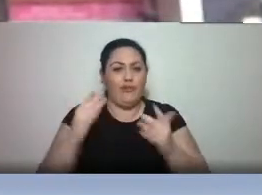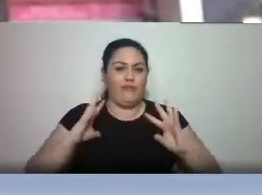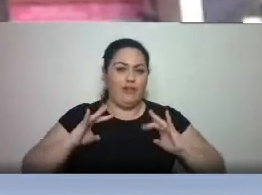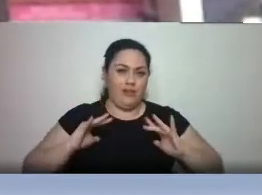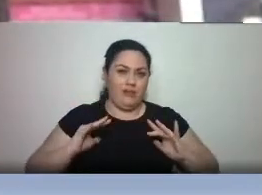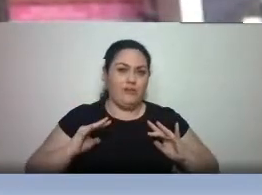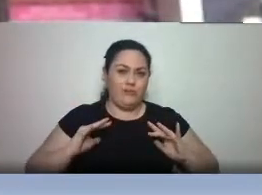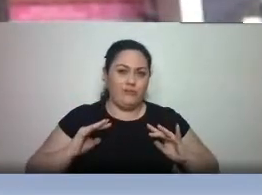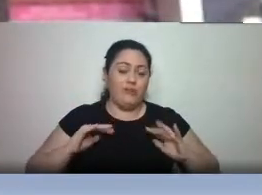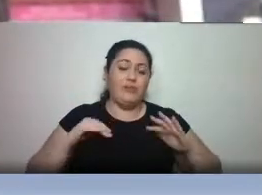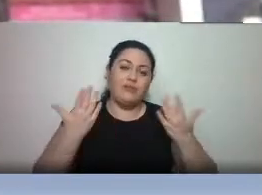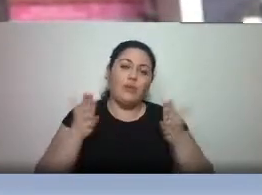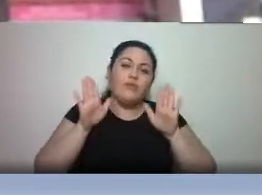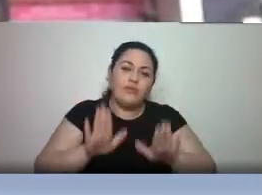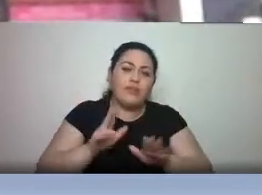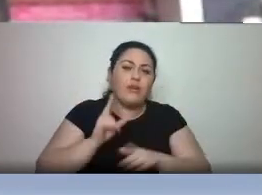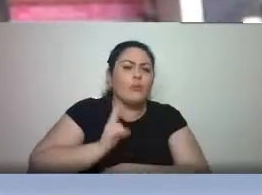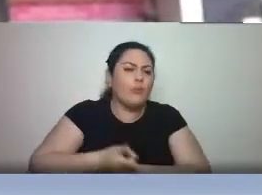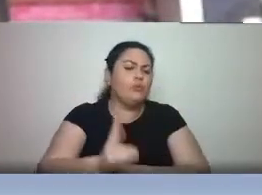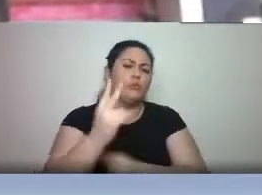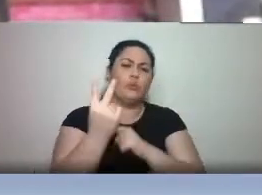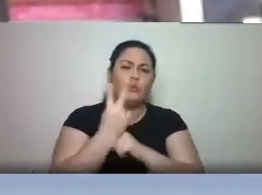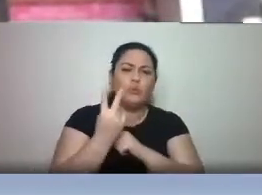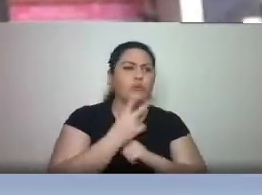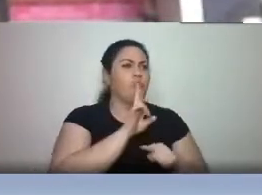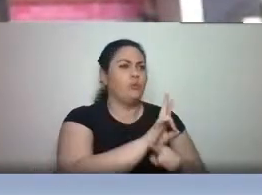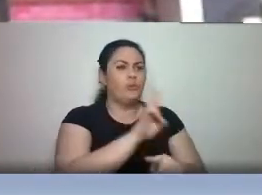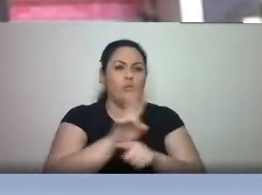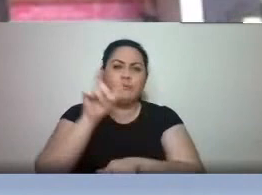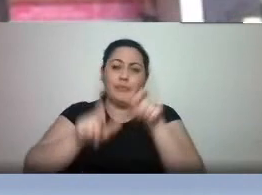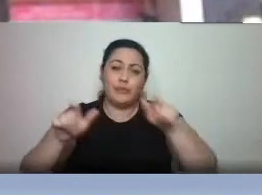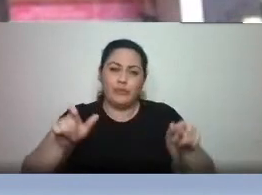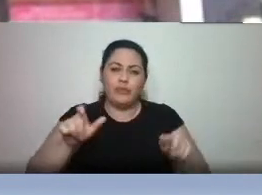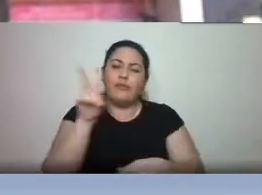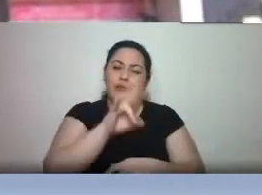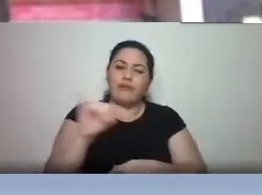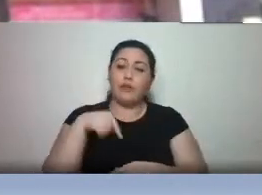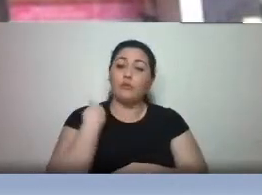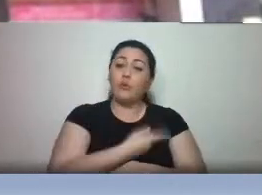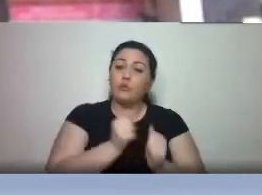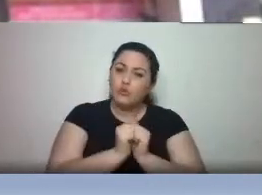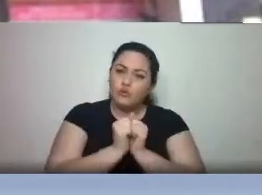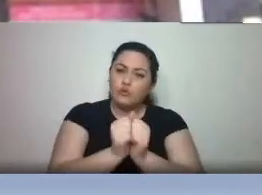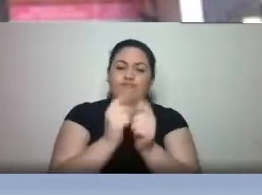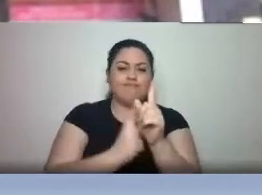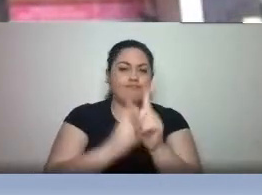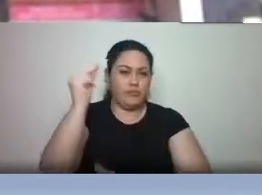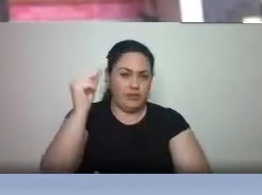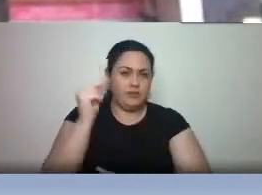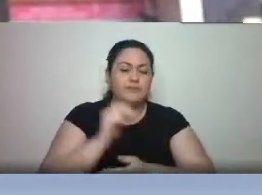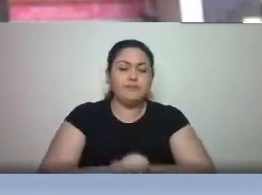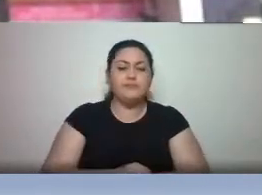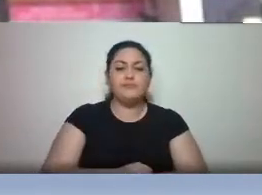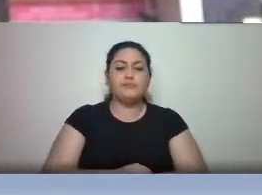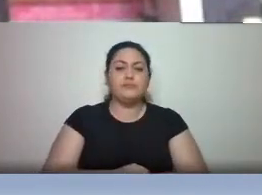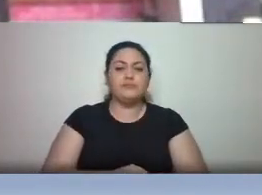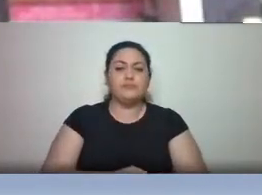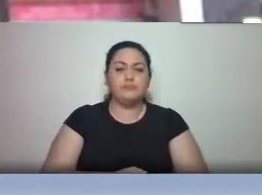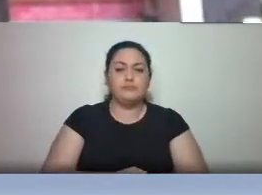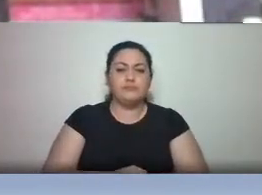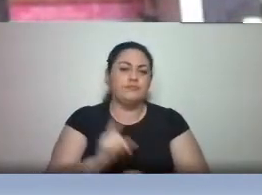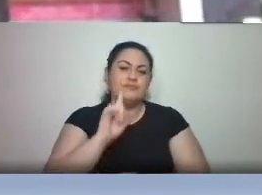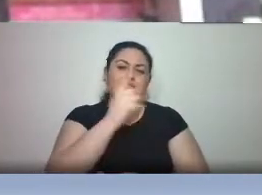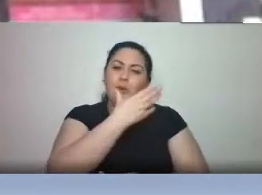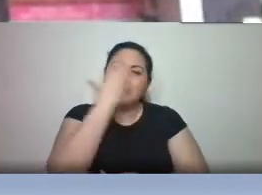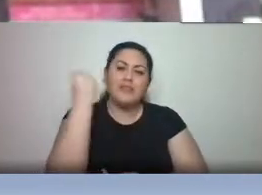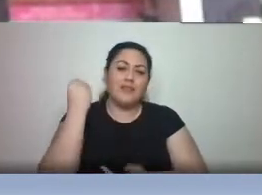Então, continuem se cuidando de todo mundo, que juntos nós vamos sair dessa. E não deixem que nada apague esse brilho dessa